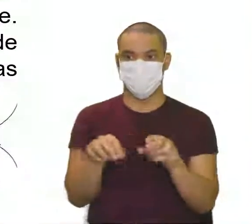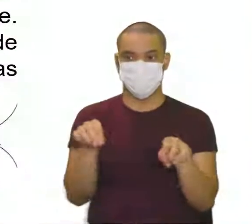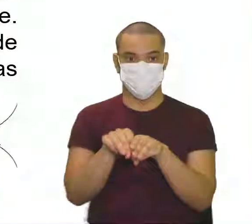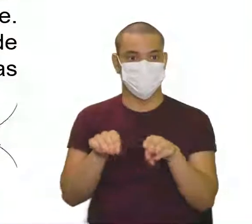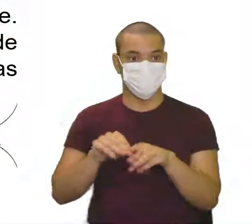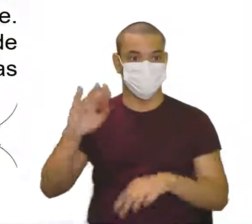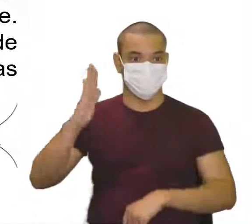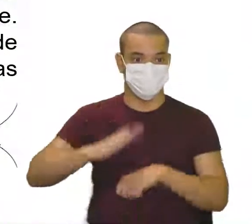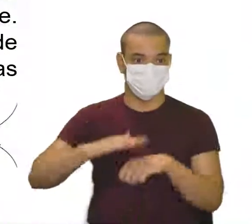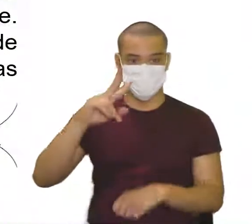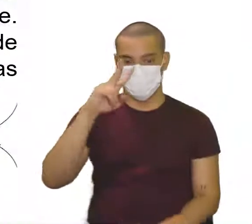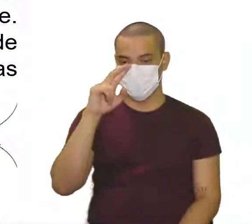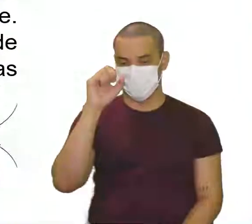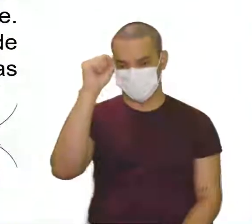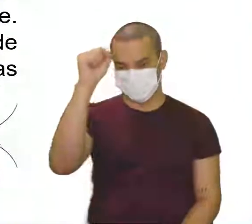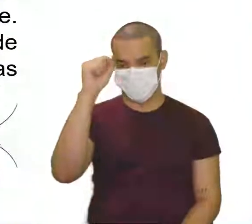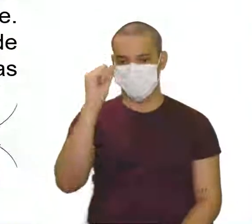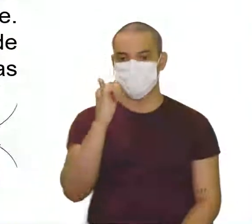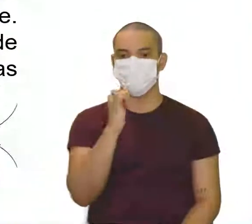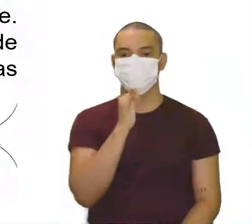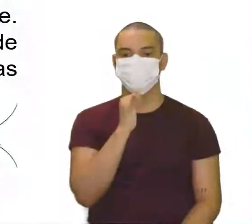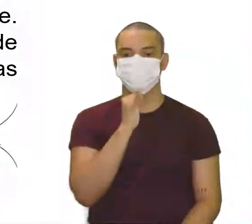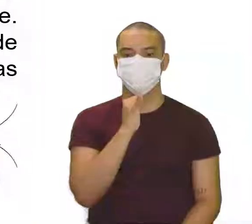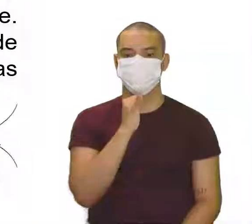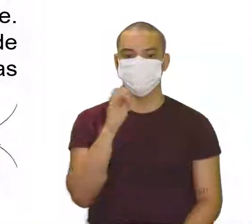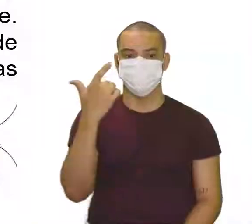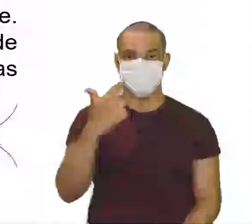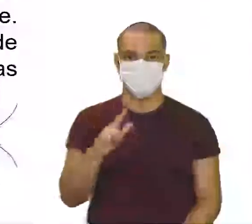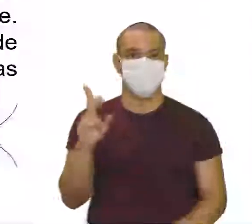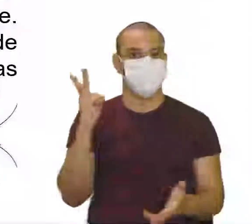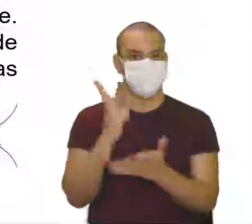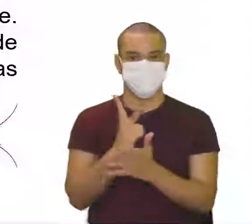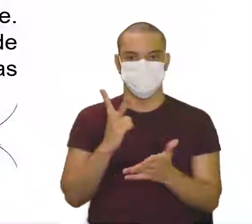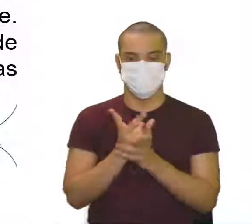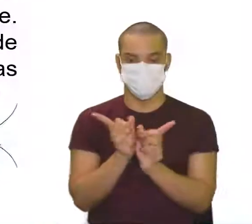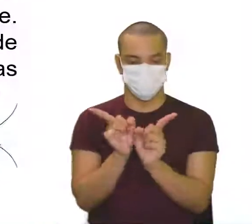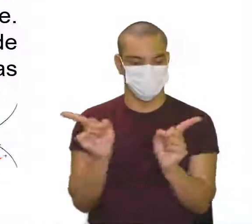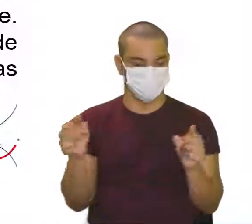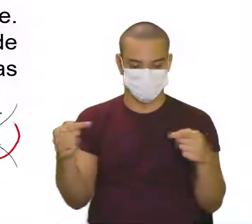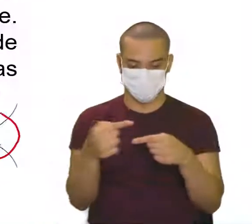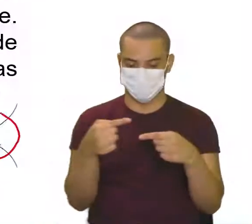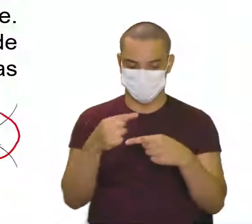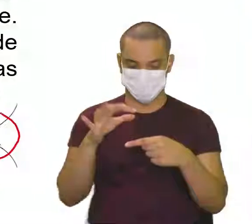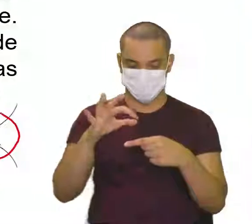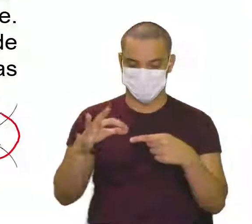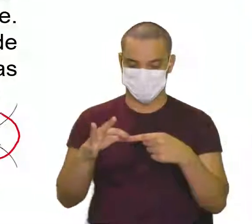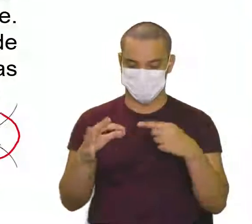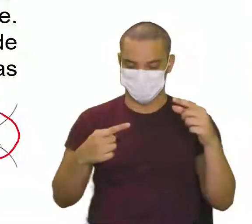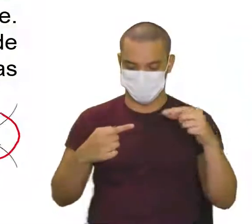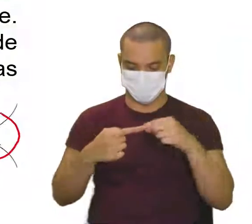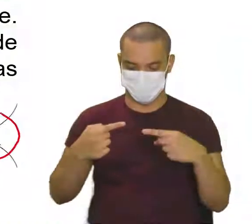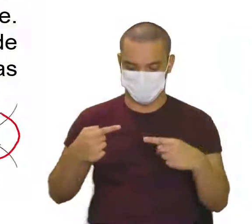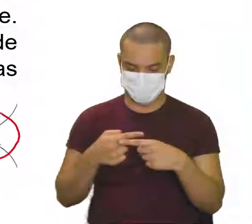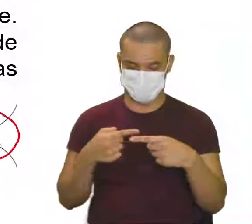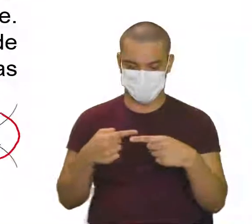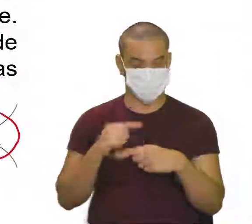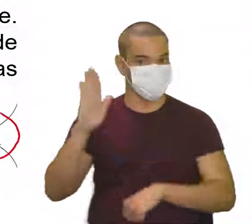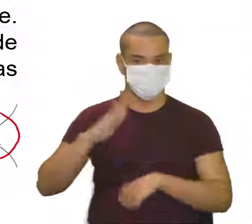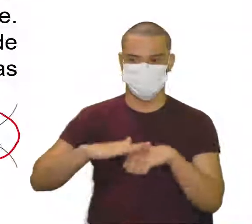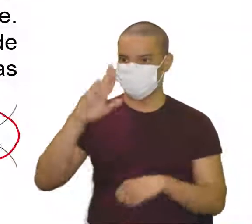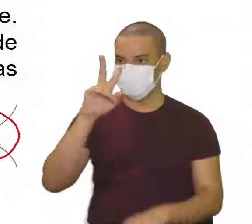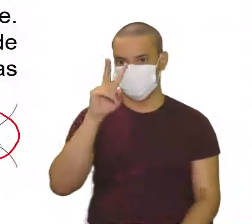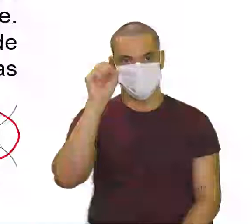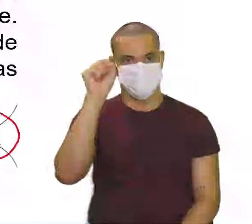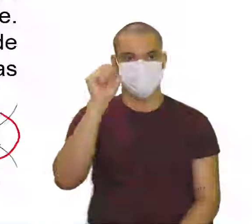mais intenso, que nesse caso aqui vão ser nas extremidades. Então, essas linhas, elas são mais intensas nas